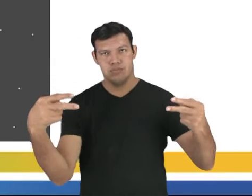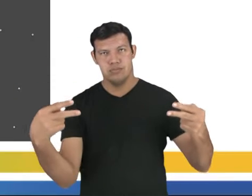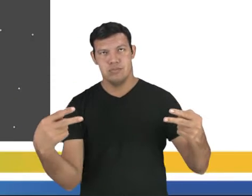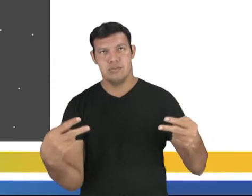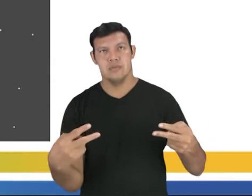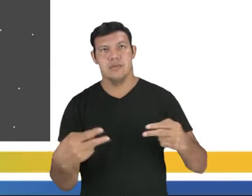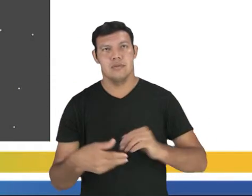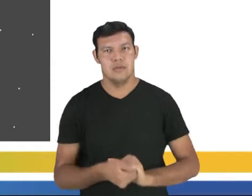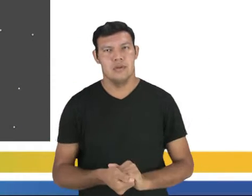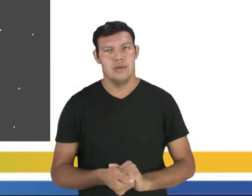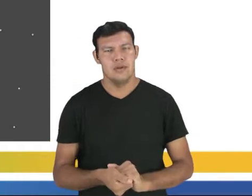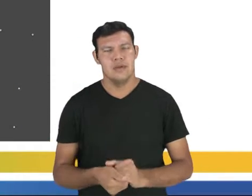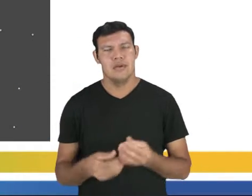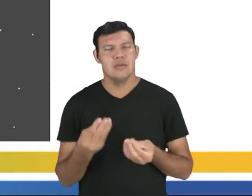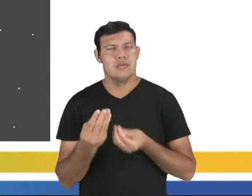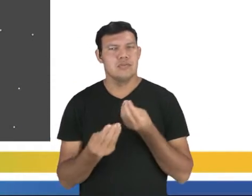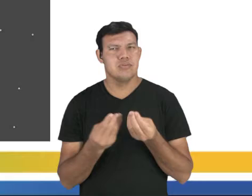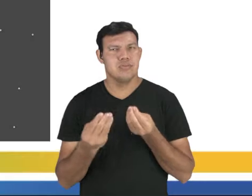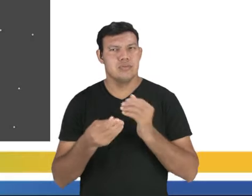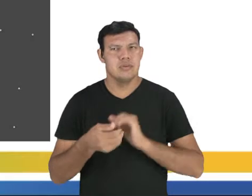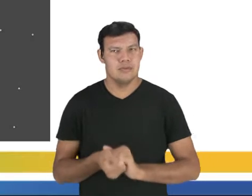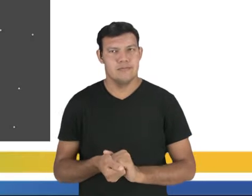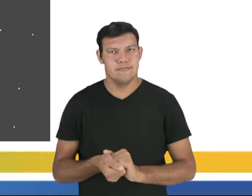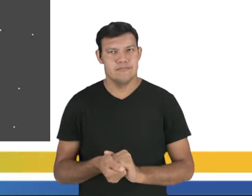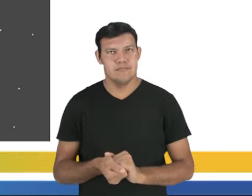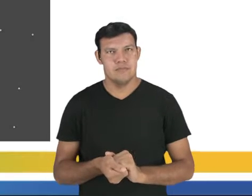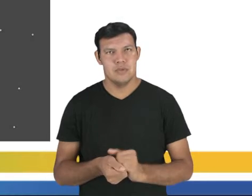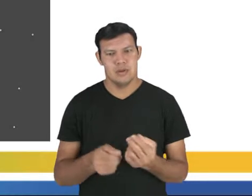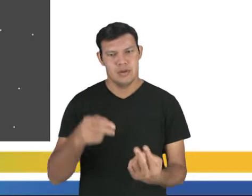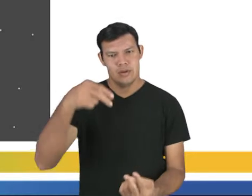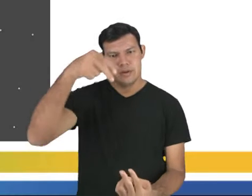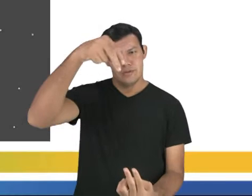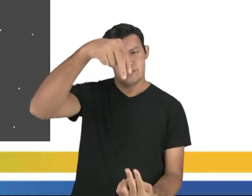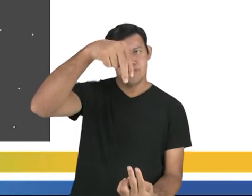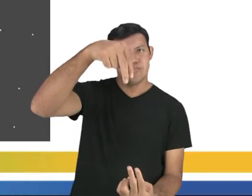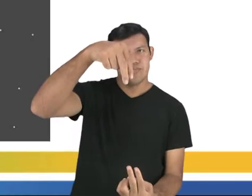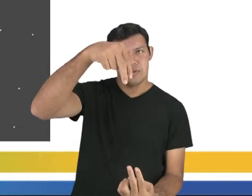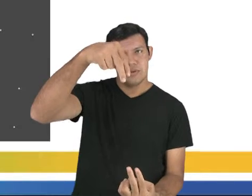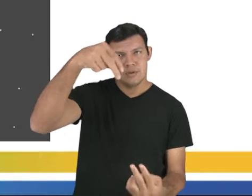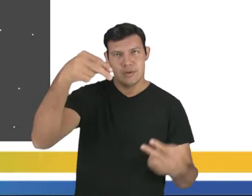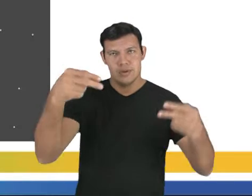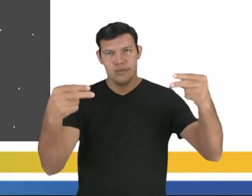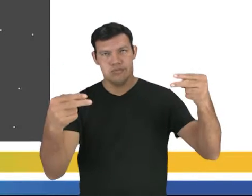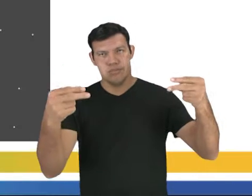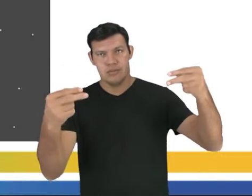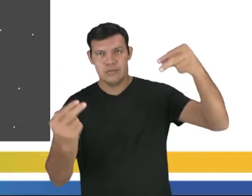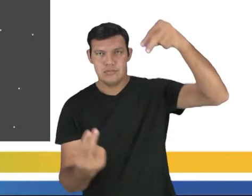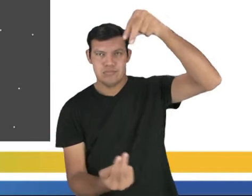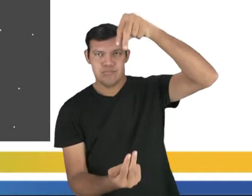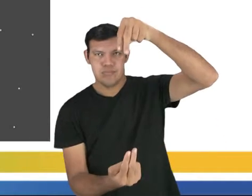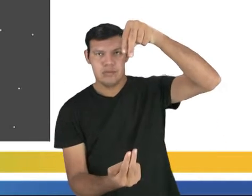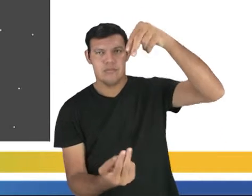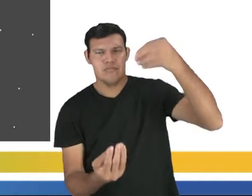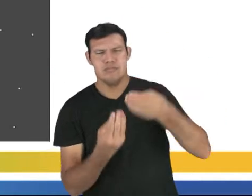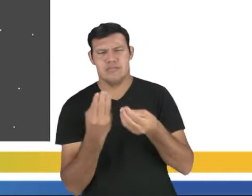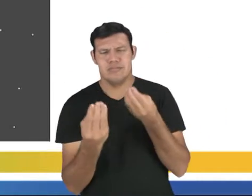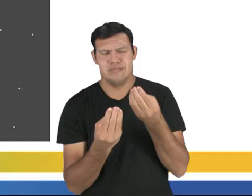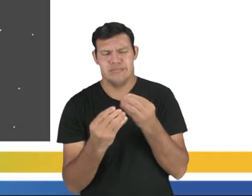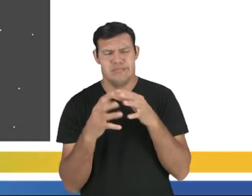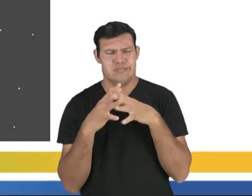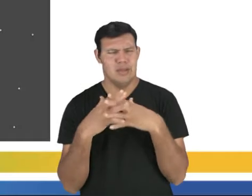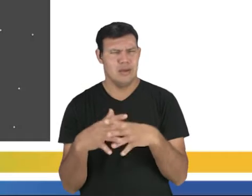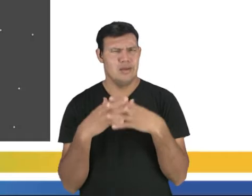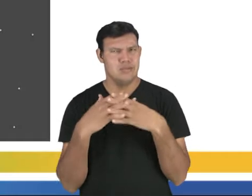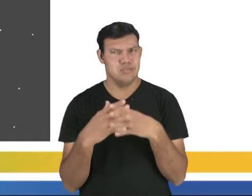esse gera o conflito, né? Como é que as pessoas que estão embaixo estão viradas para cima, né? Por isso que dá a confusão que a